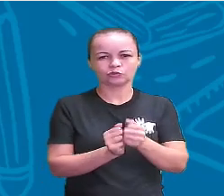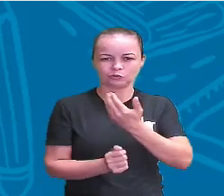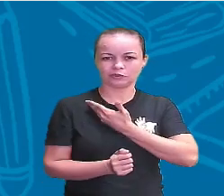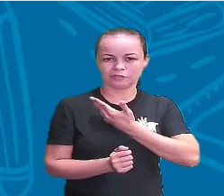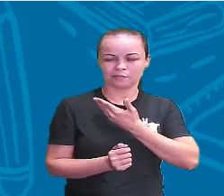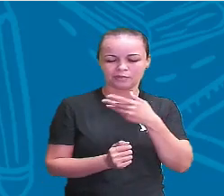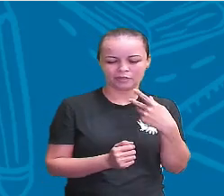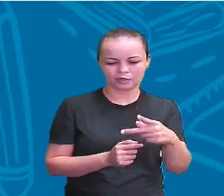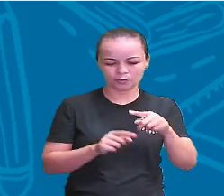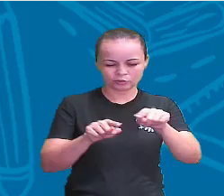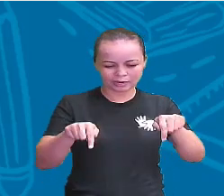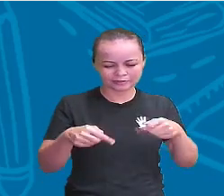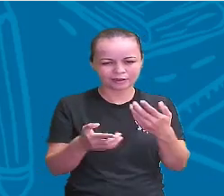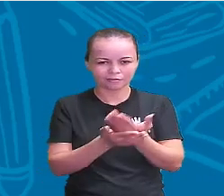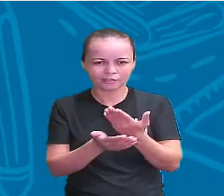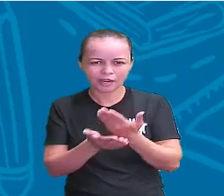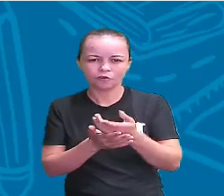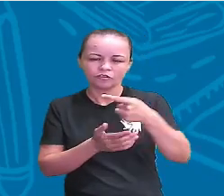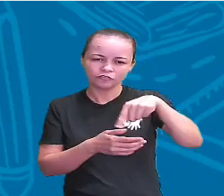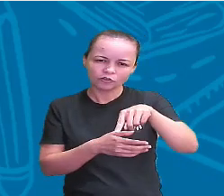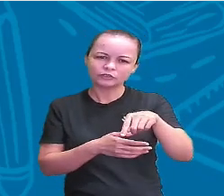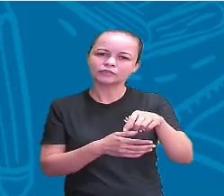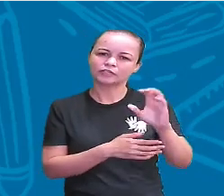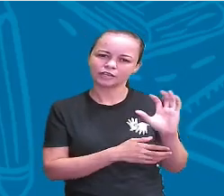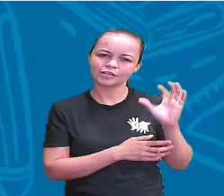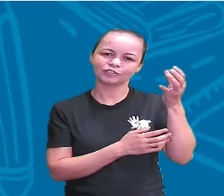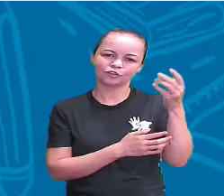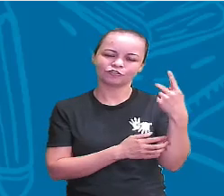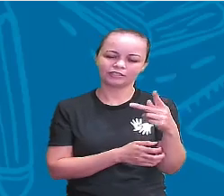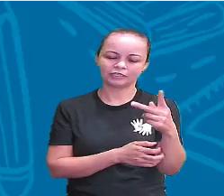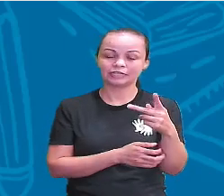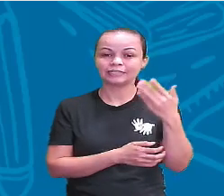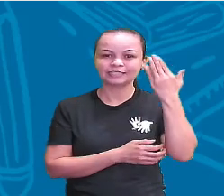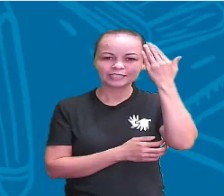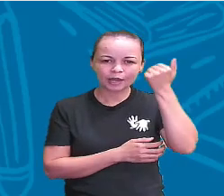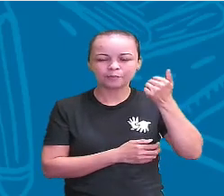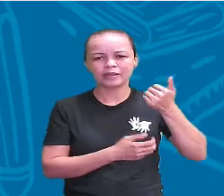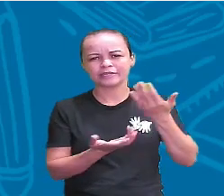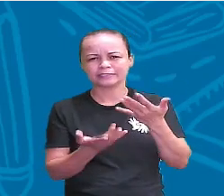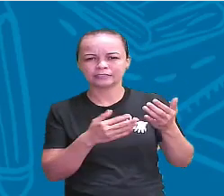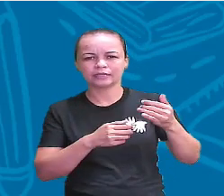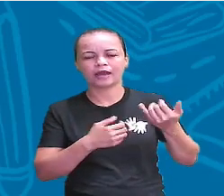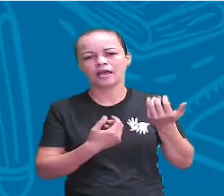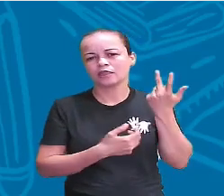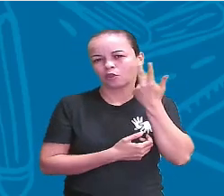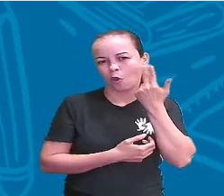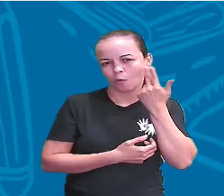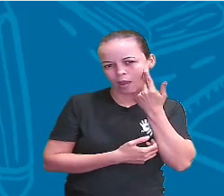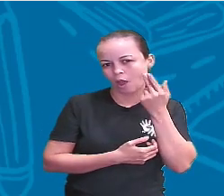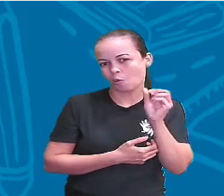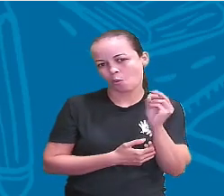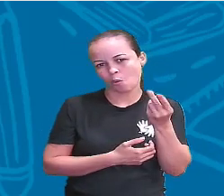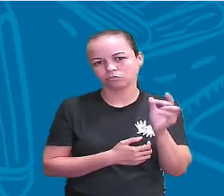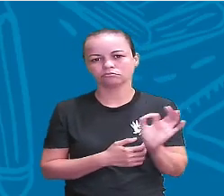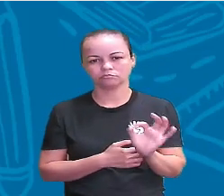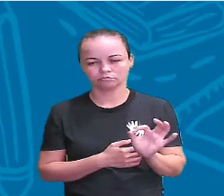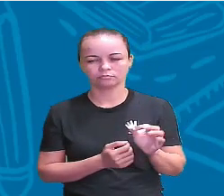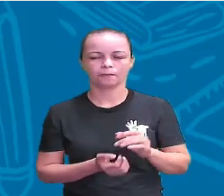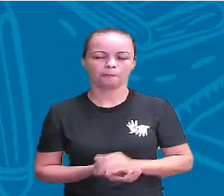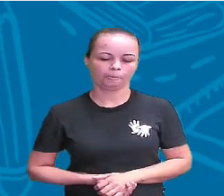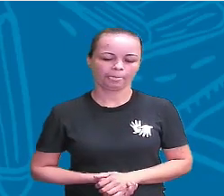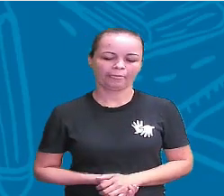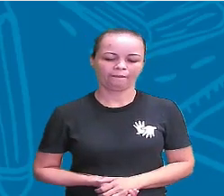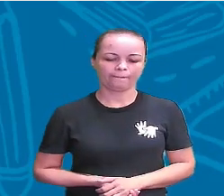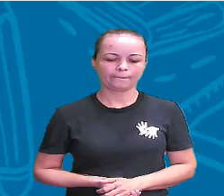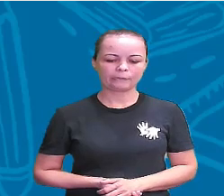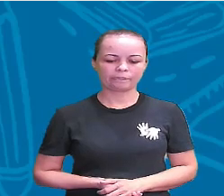e vocês então terem aí esse resultado e saber se vocês estão dentro dos índices normais, tá ok? E aí agora a